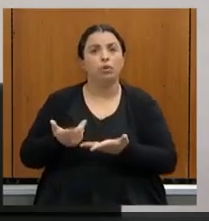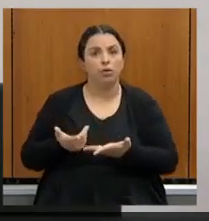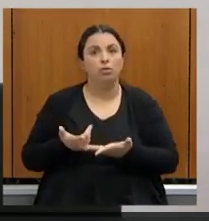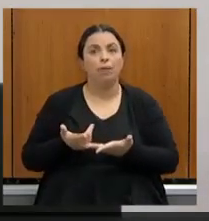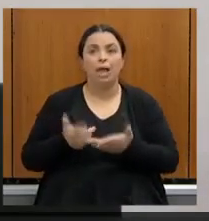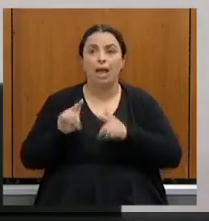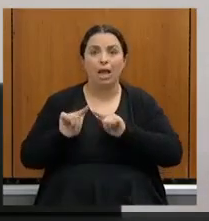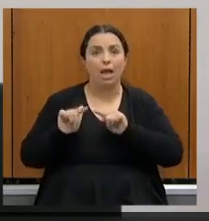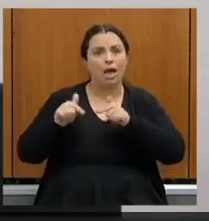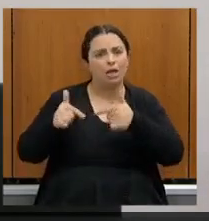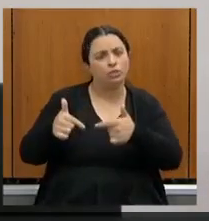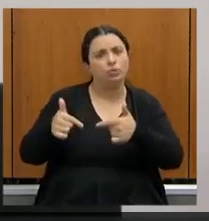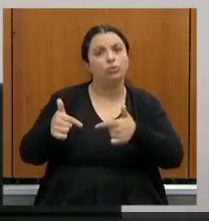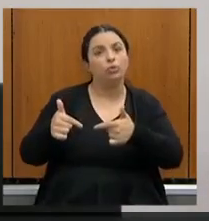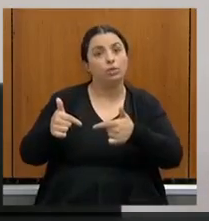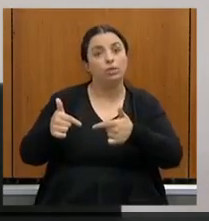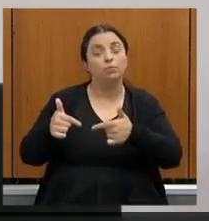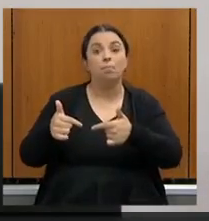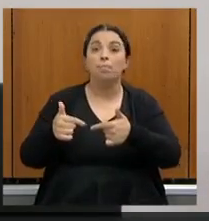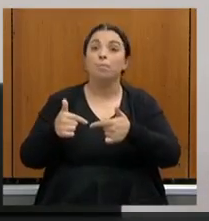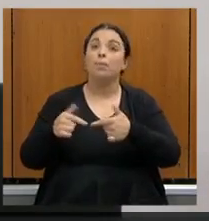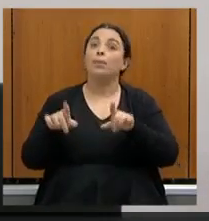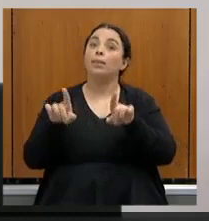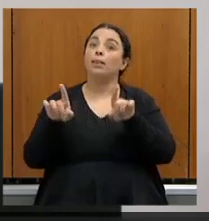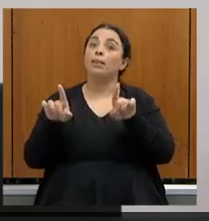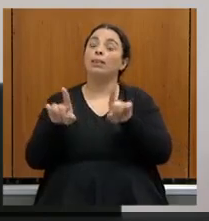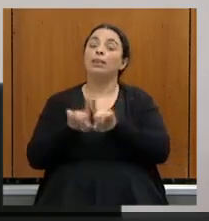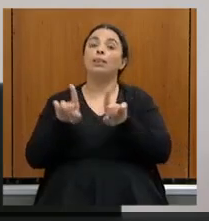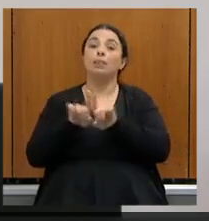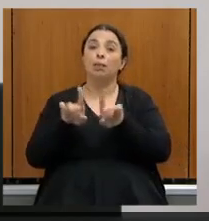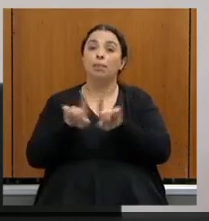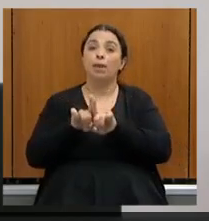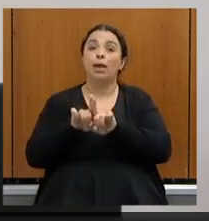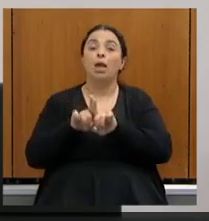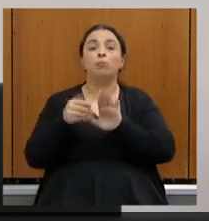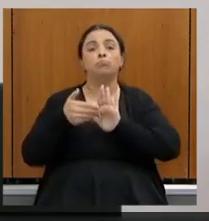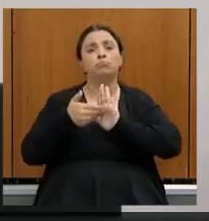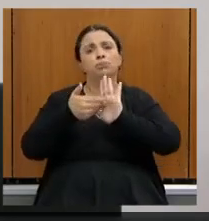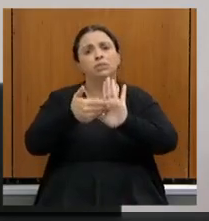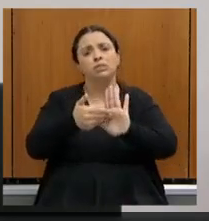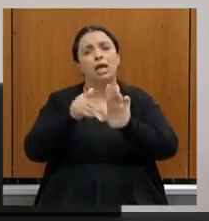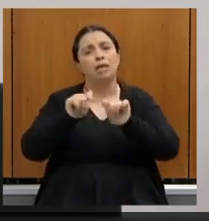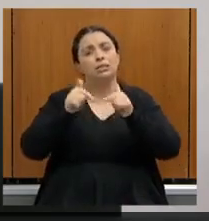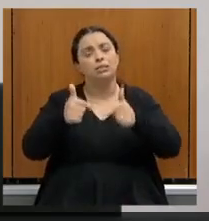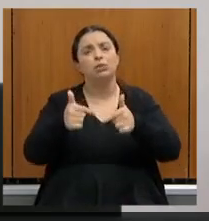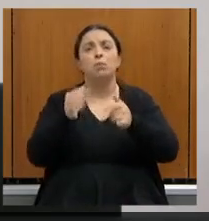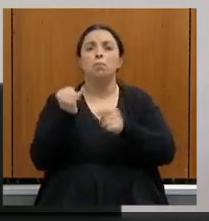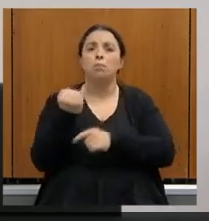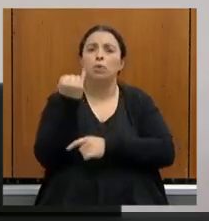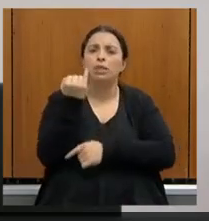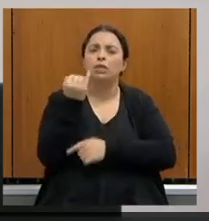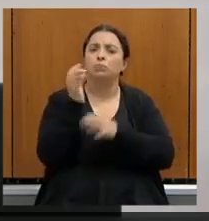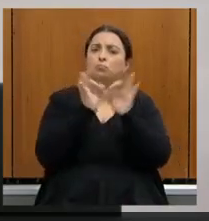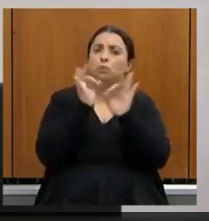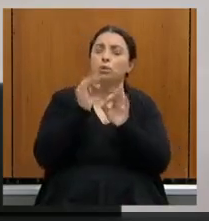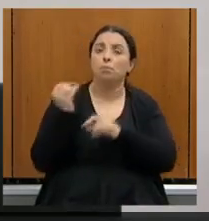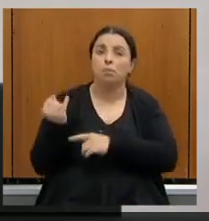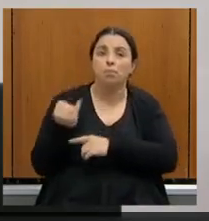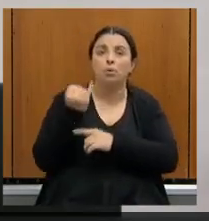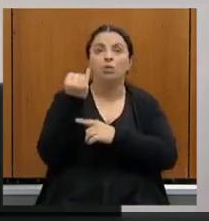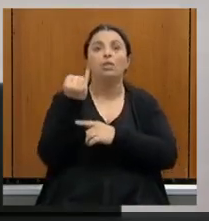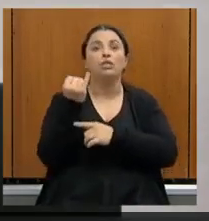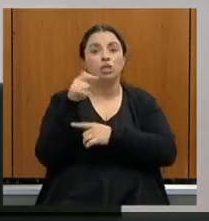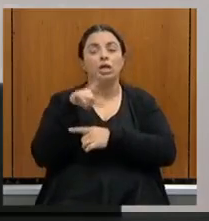ações mas tem se apresentado aqui ações importantes programas importantes e que estão realmente